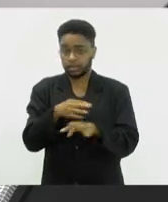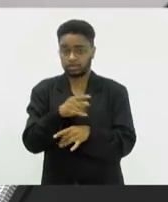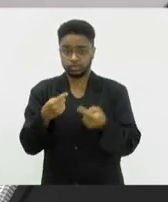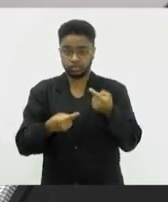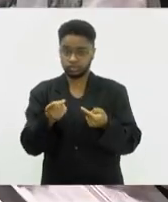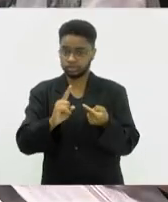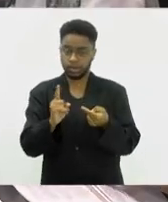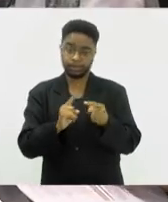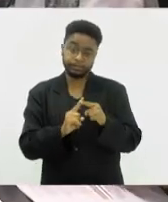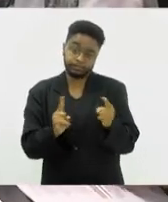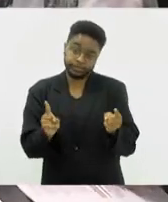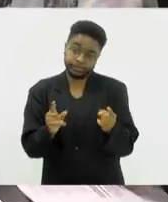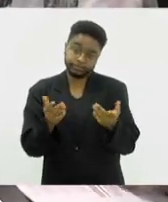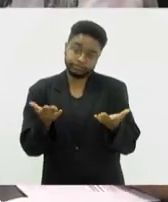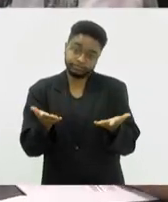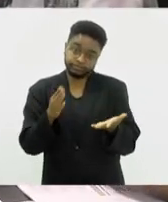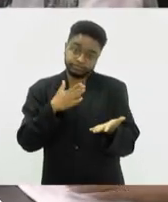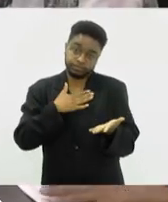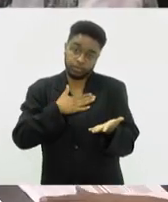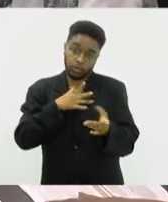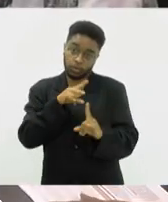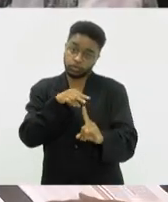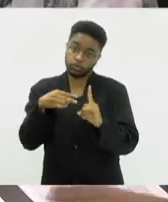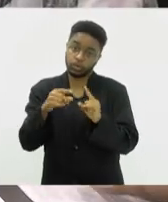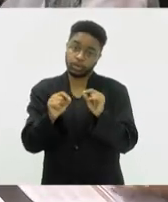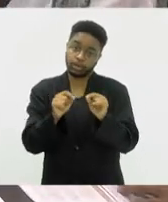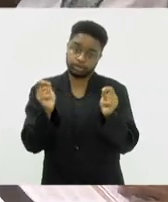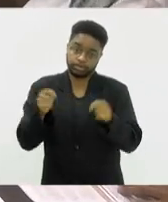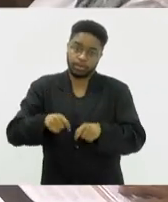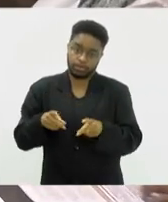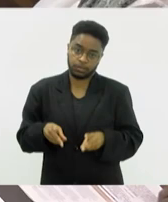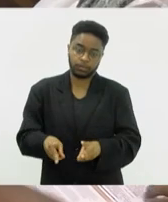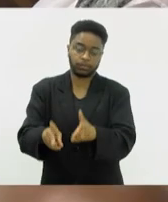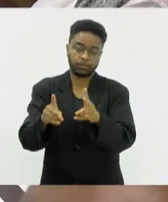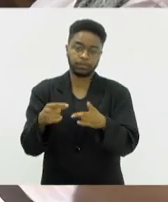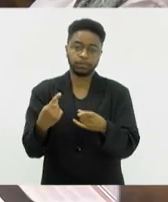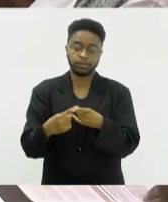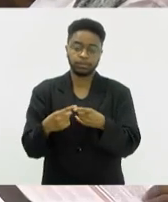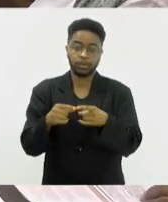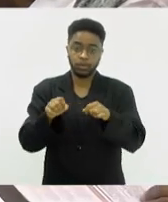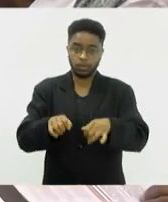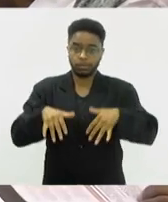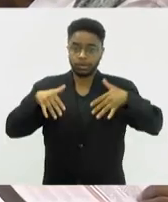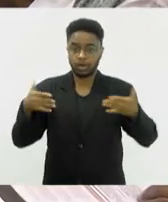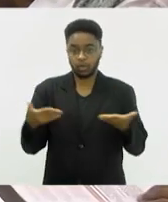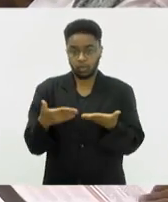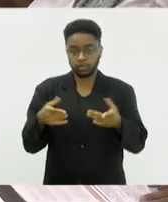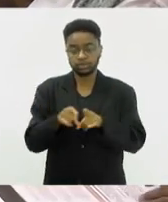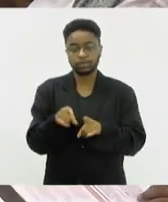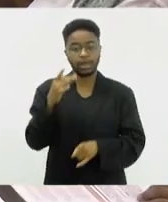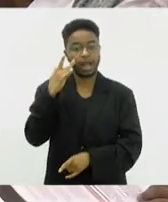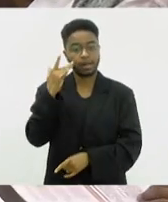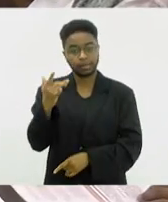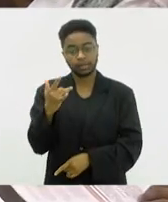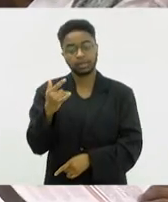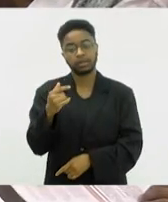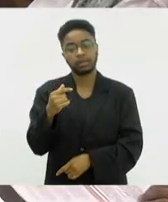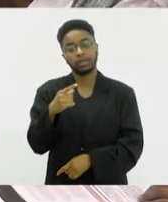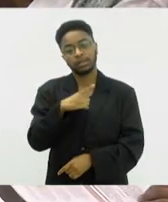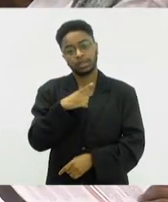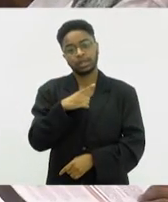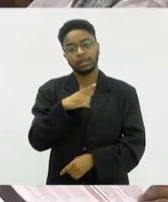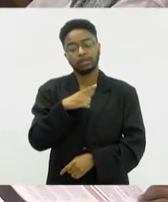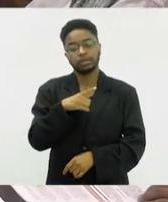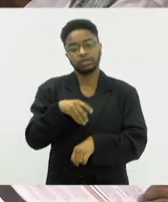tem condições, no meu entendimento, de continuar, como aqui, por exemplo, no plenário de hoje e amanhã, tem TIL e